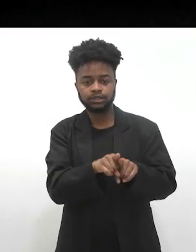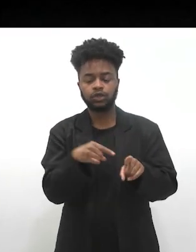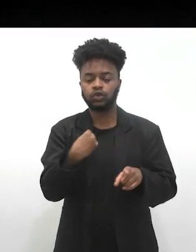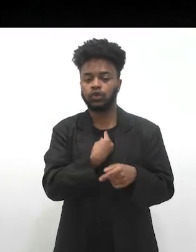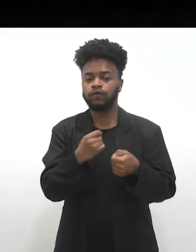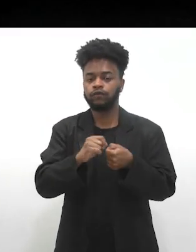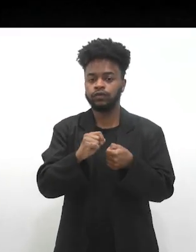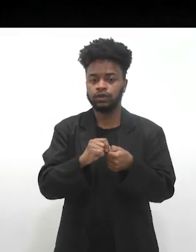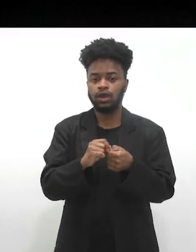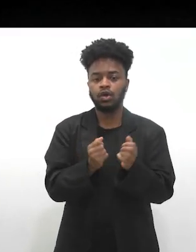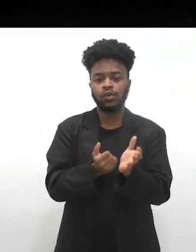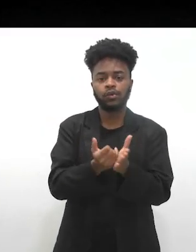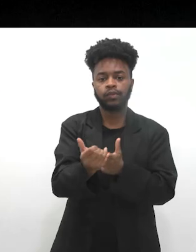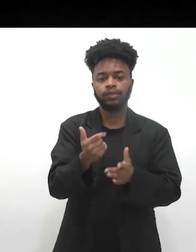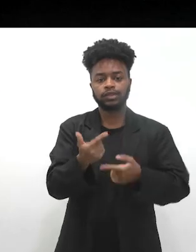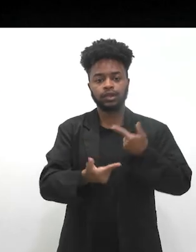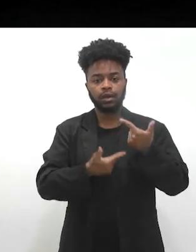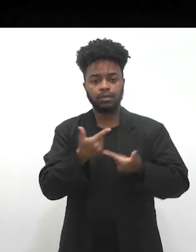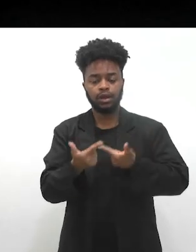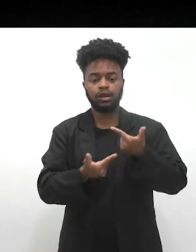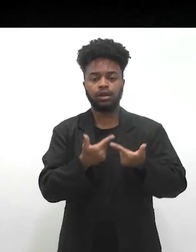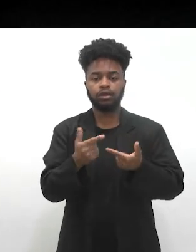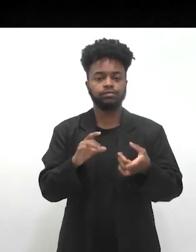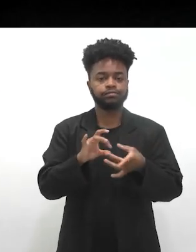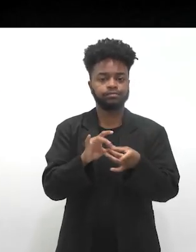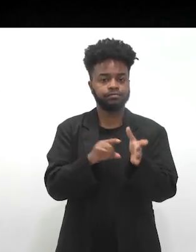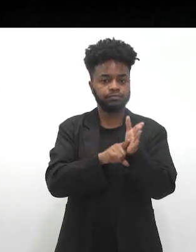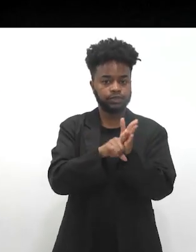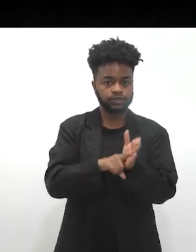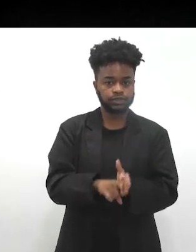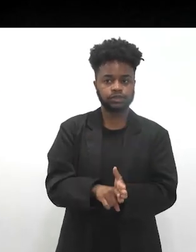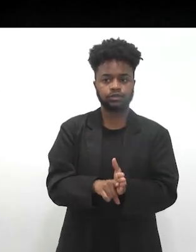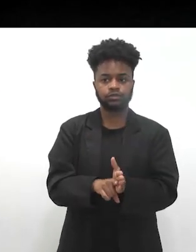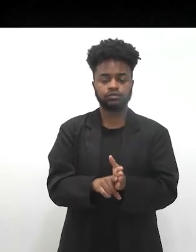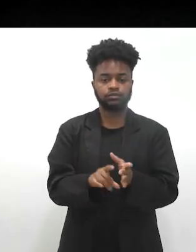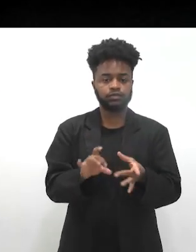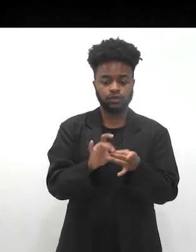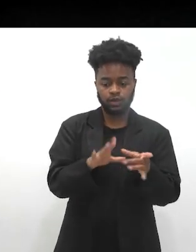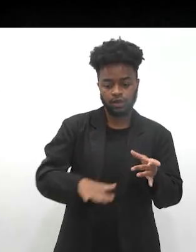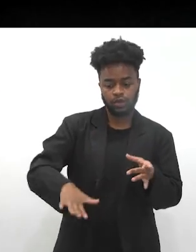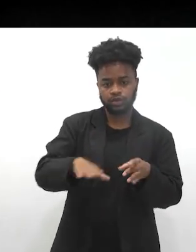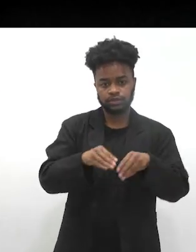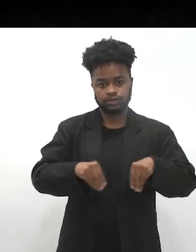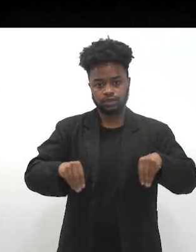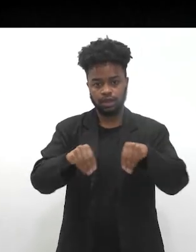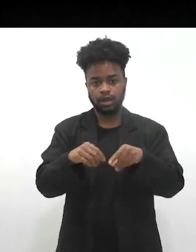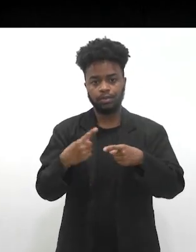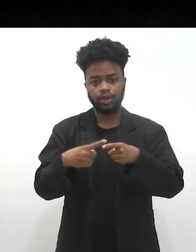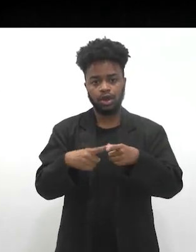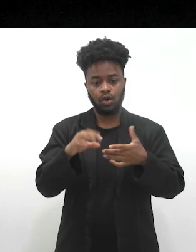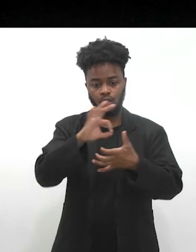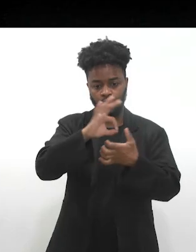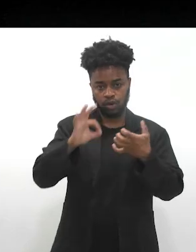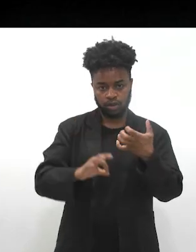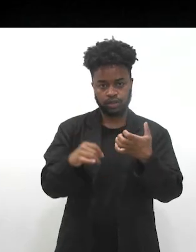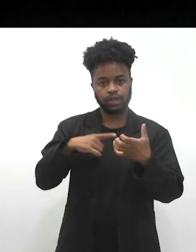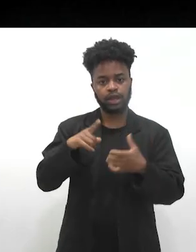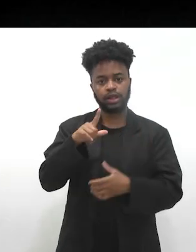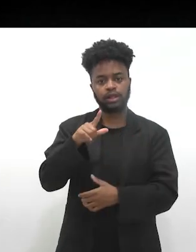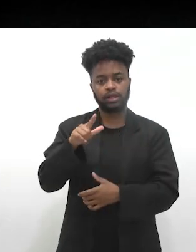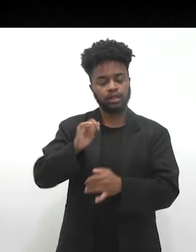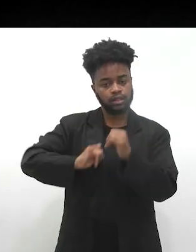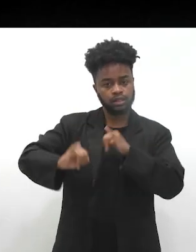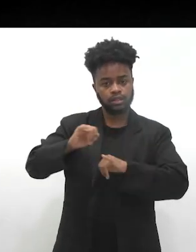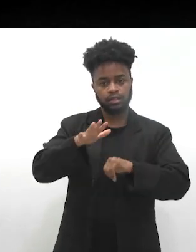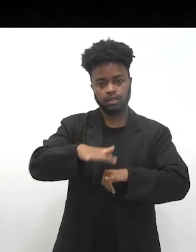fizemos, é inicial para trabalhar com pesquisa de solos. A Rural tem um laboratório, e aí